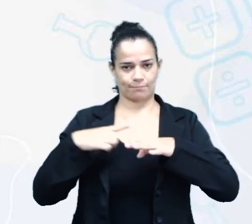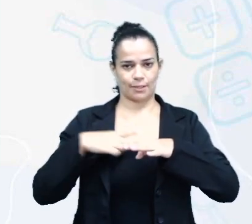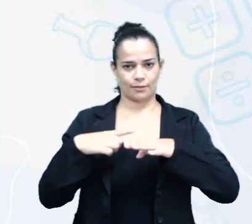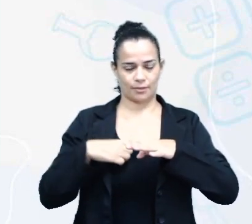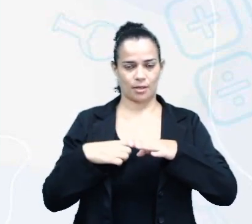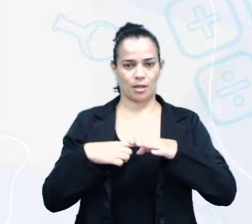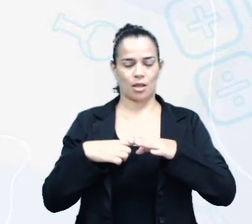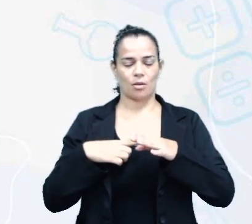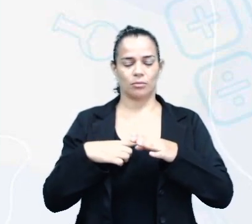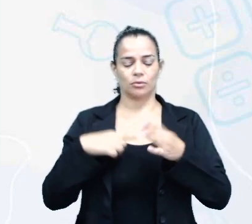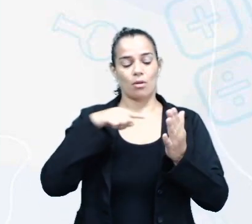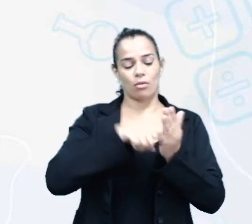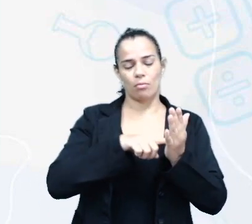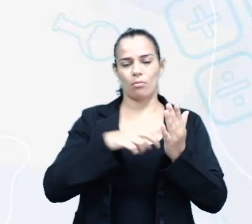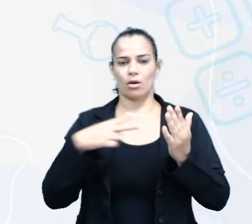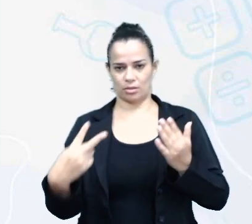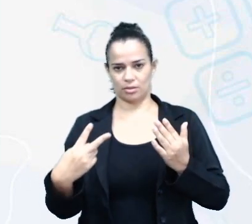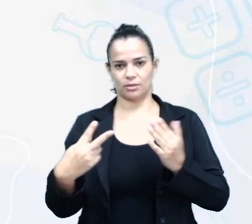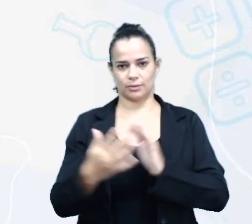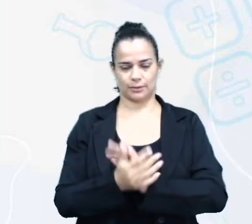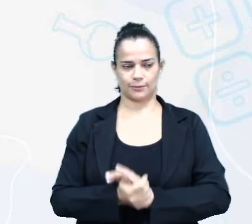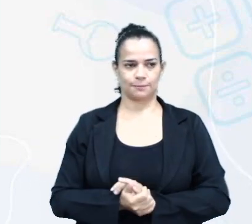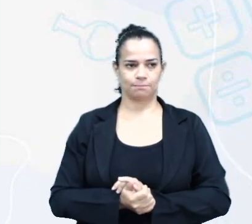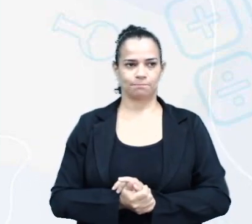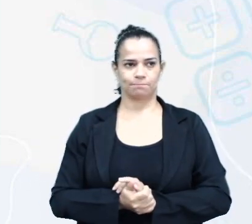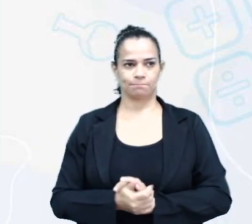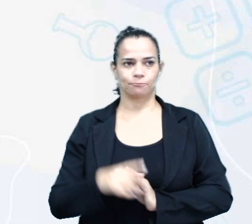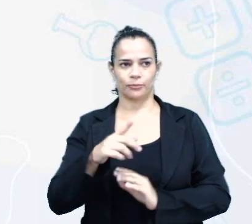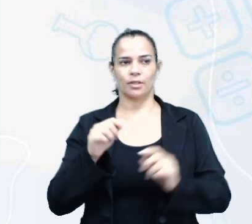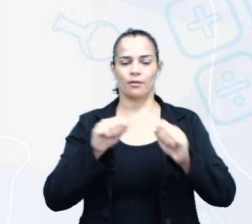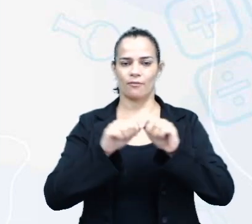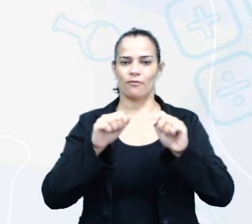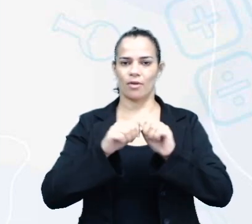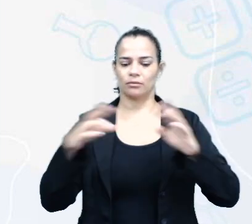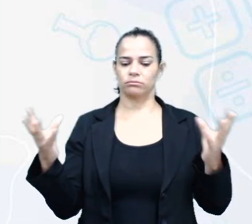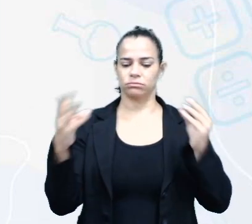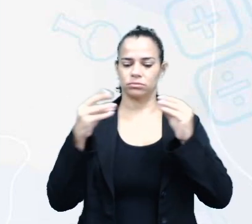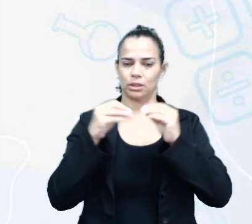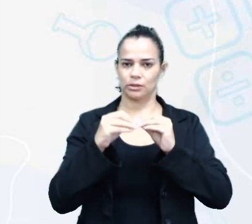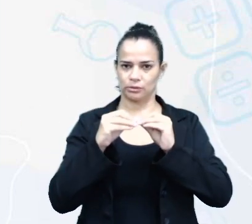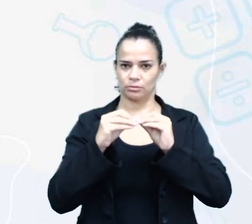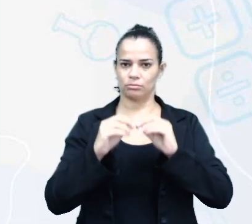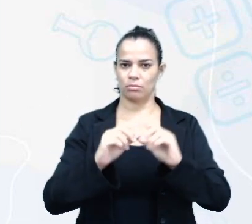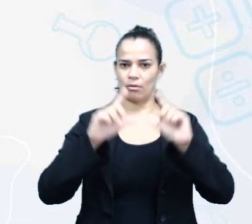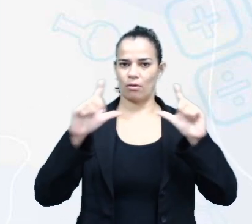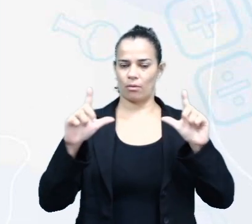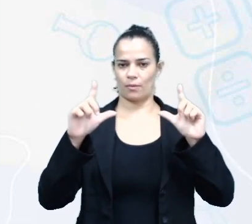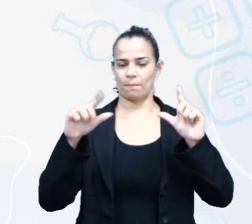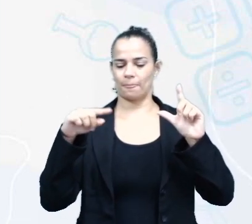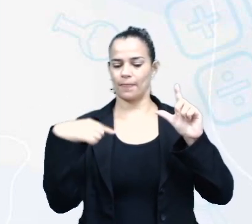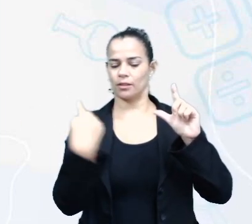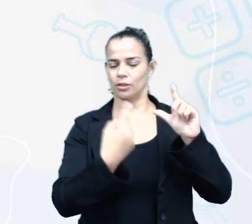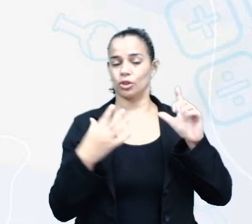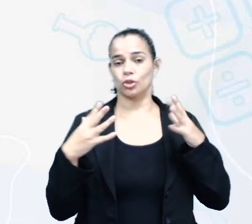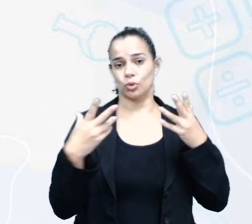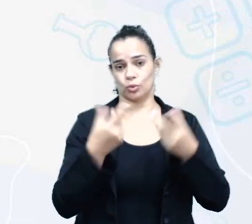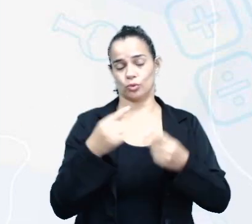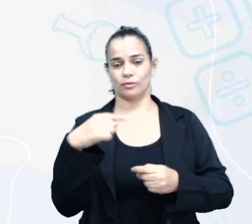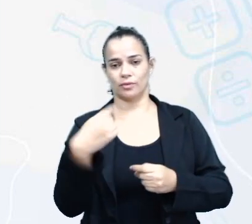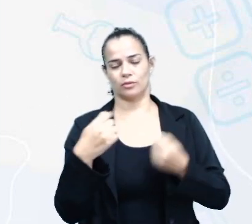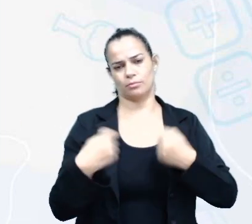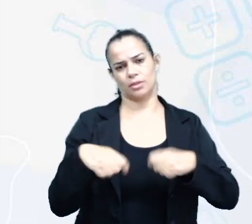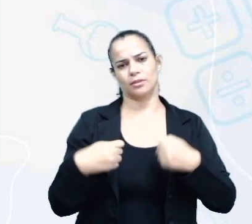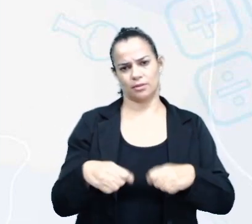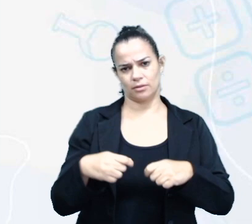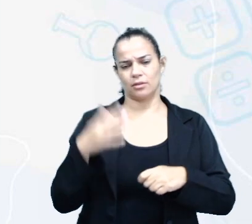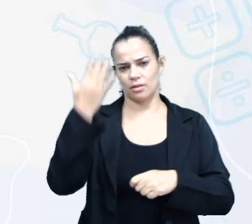das potências. Eu aqui faço um quadro resumo de todas as propriedades que você também já deve